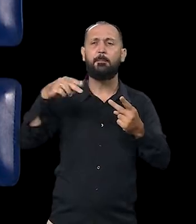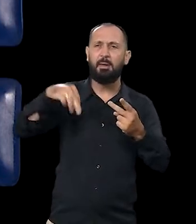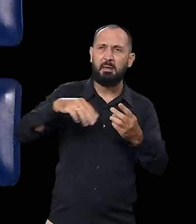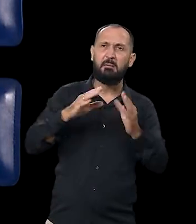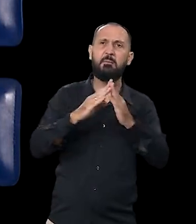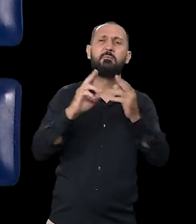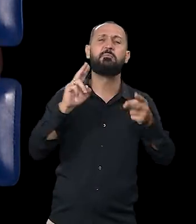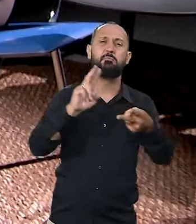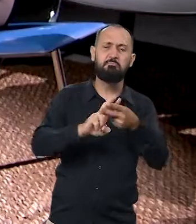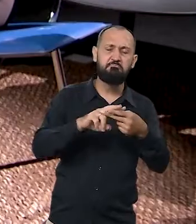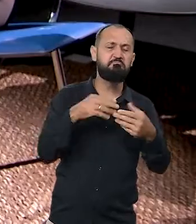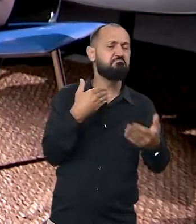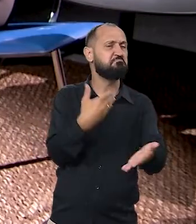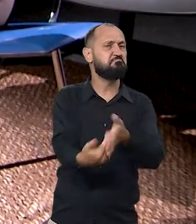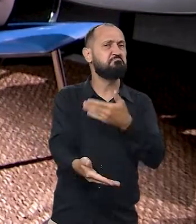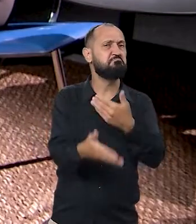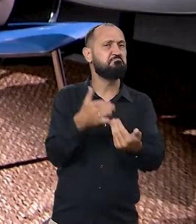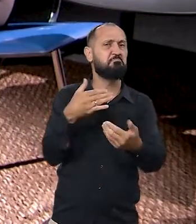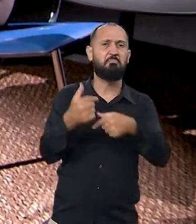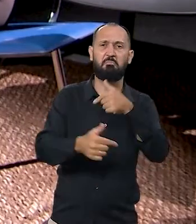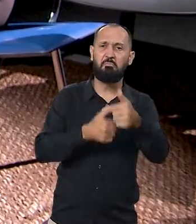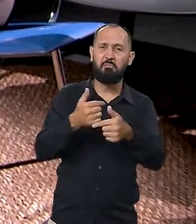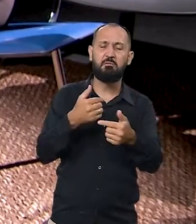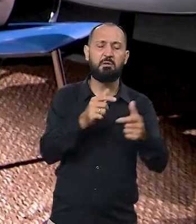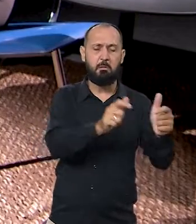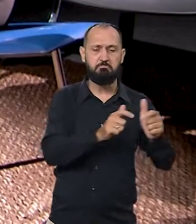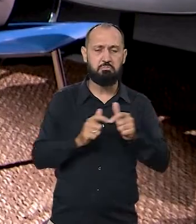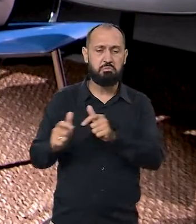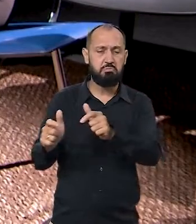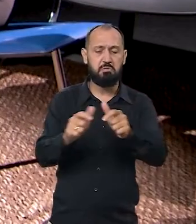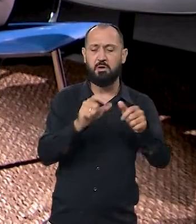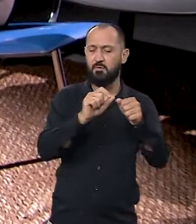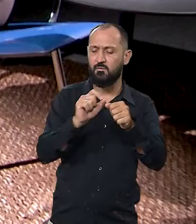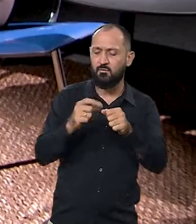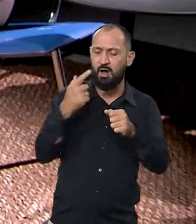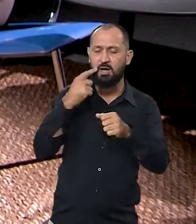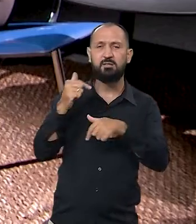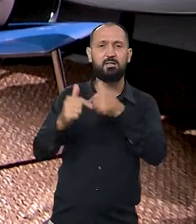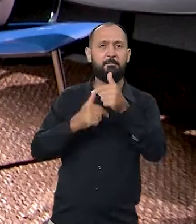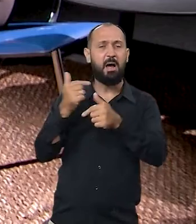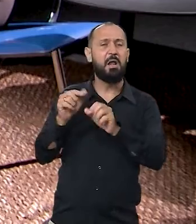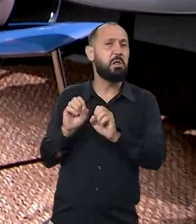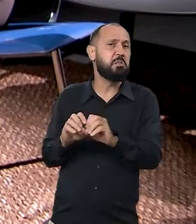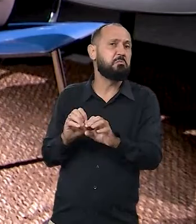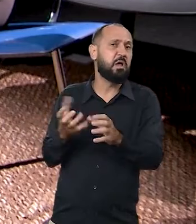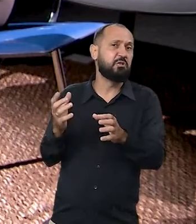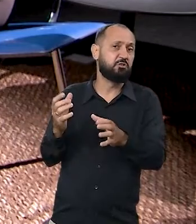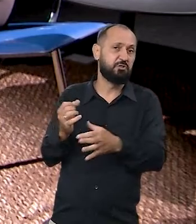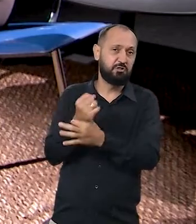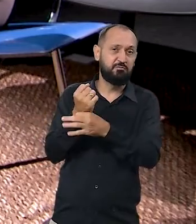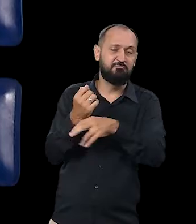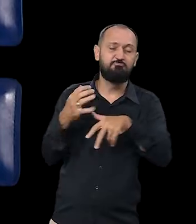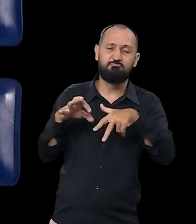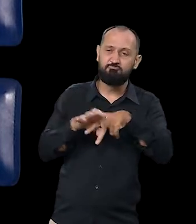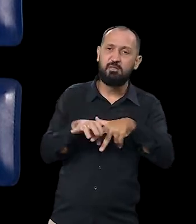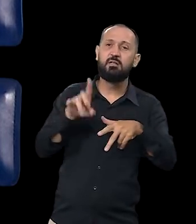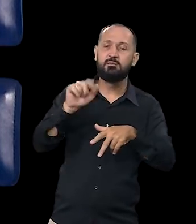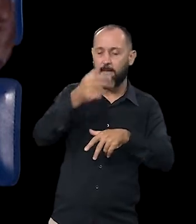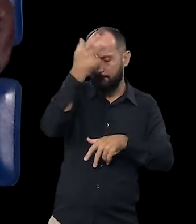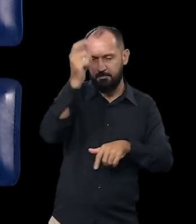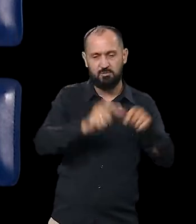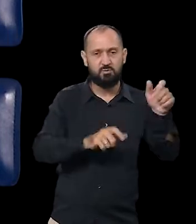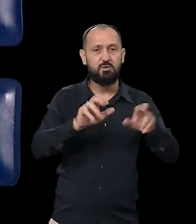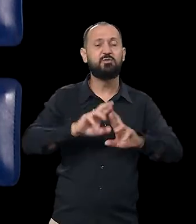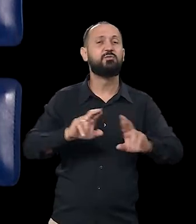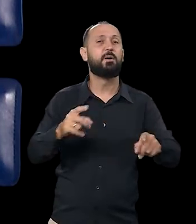os policiais penais, sejam aqueles que trabalham em todas as áreas, os que cumprem as medidas socioeducativas, essas pessoas, eles